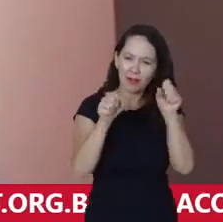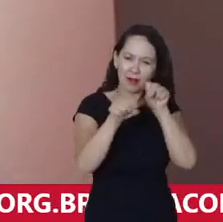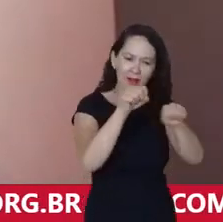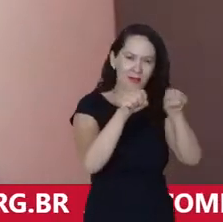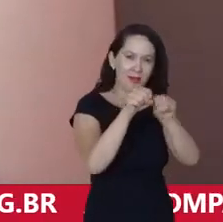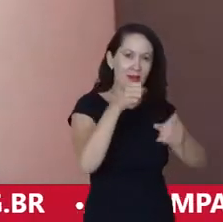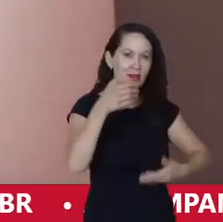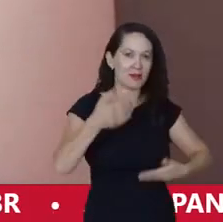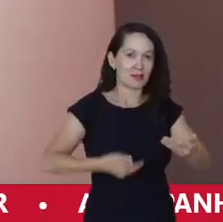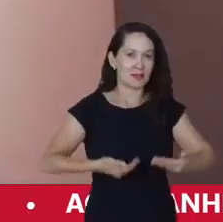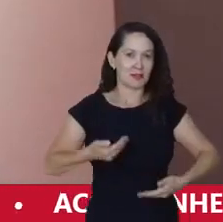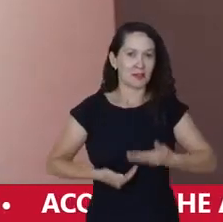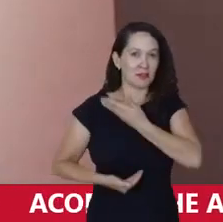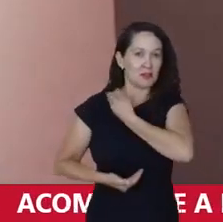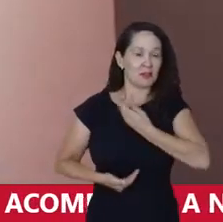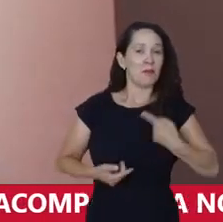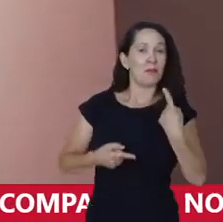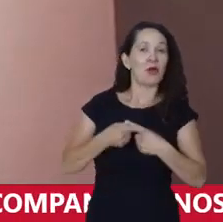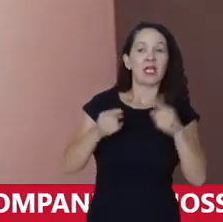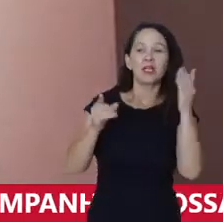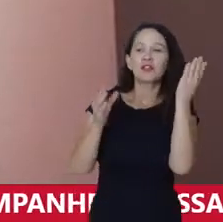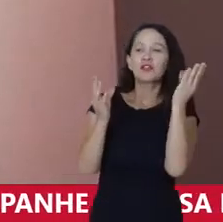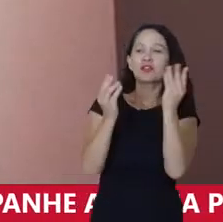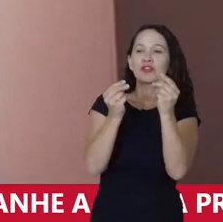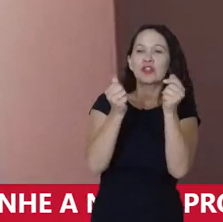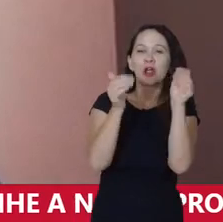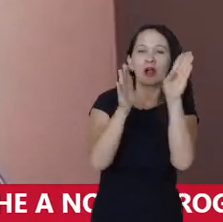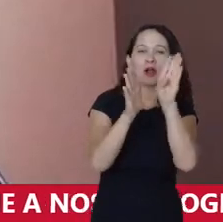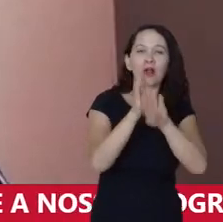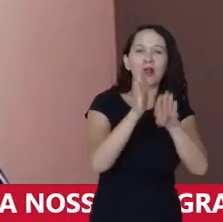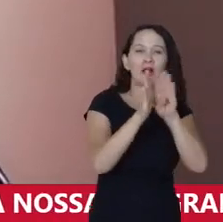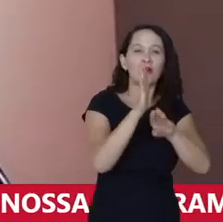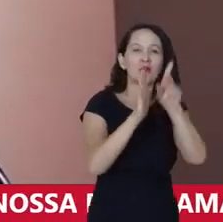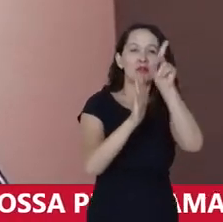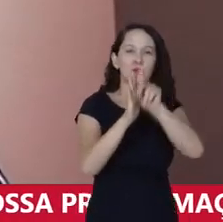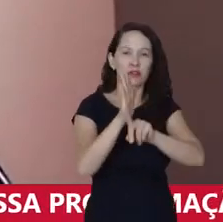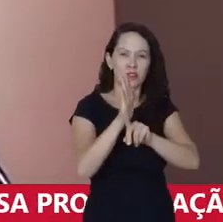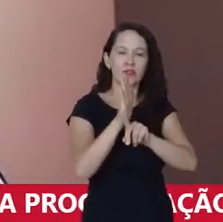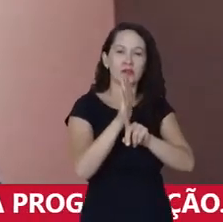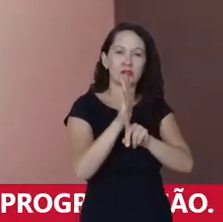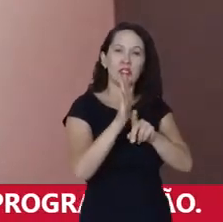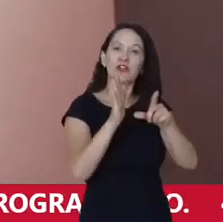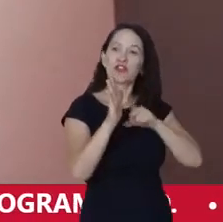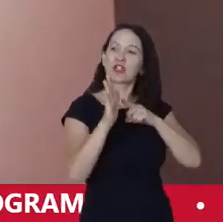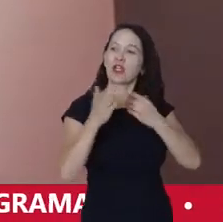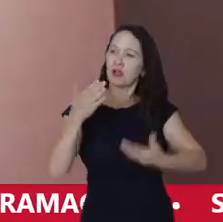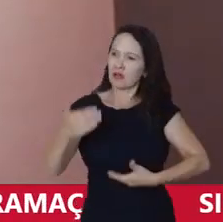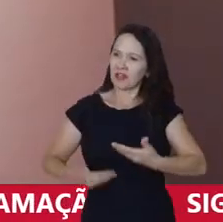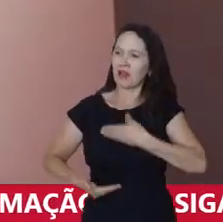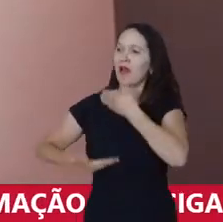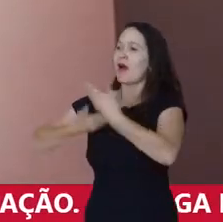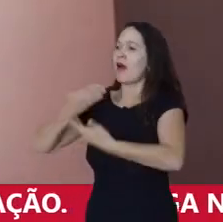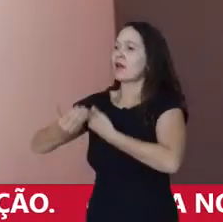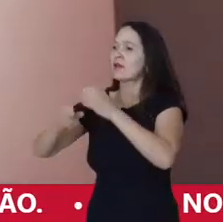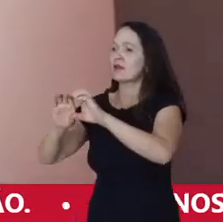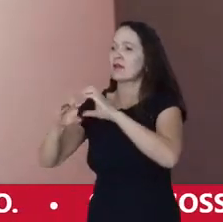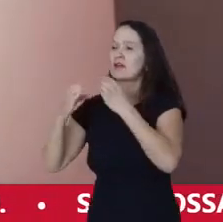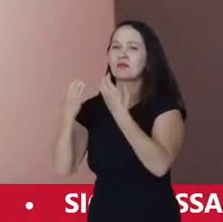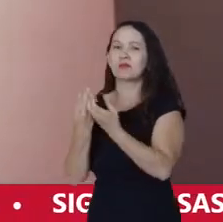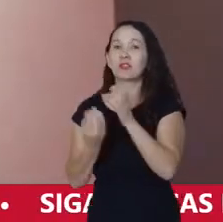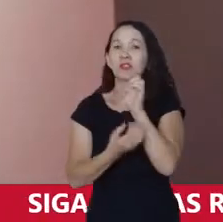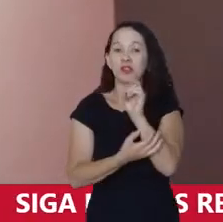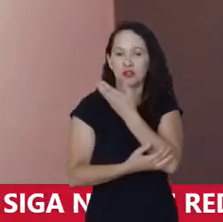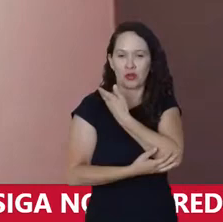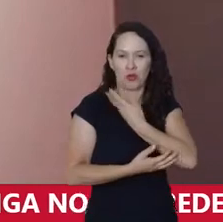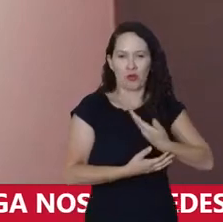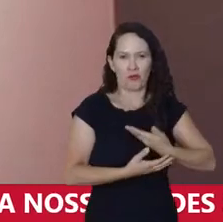porque ela acaba com o direito das pessoas de terem um serviço atendendo às necessidades da comunidade e não do